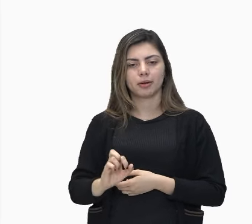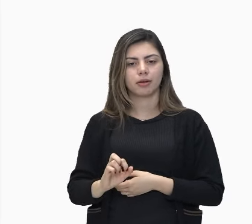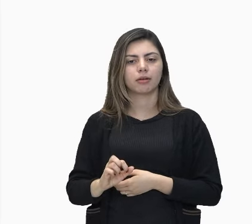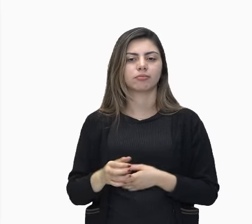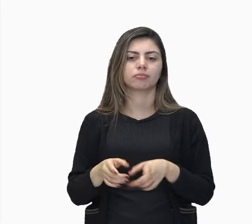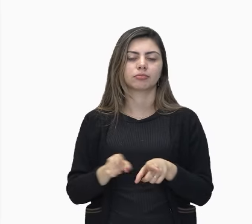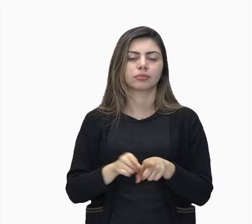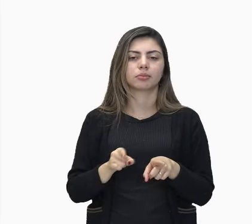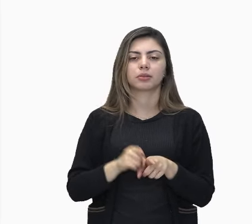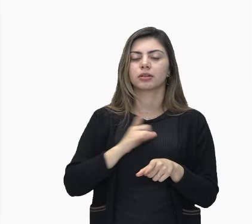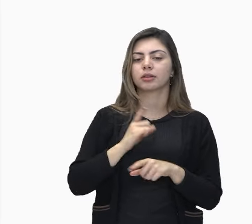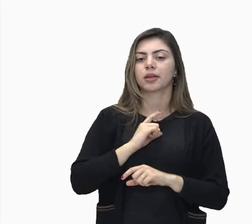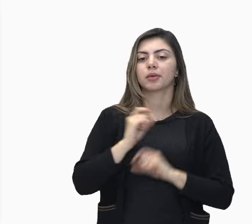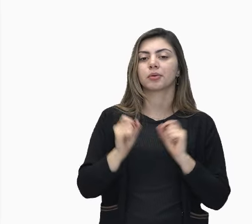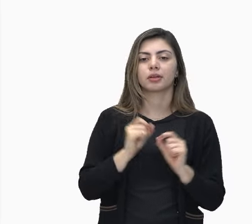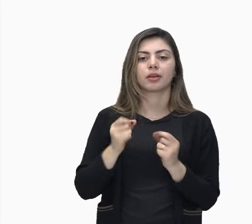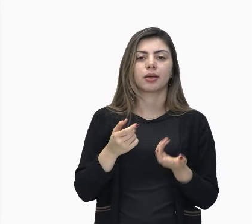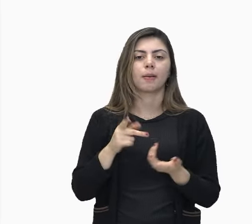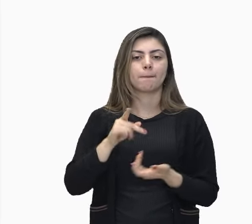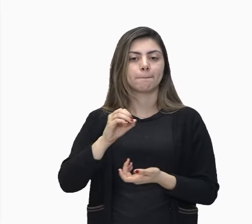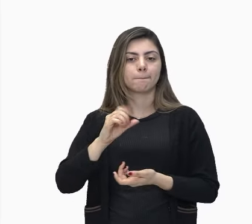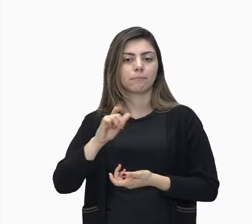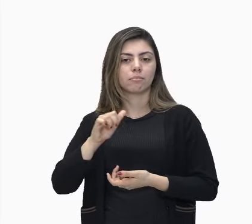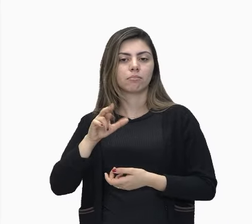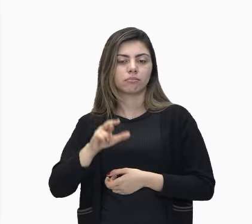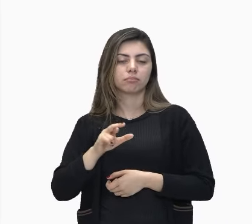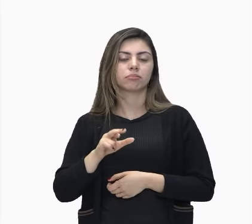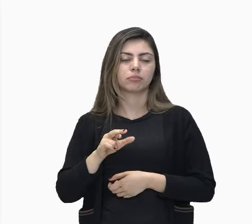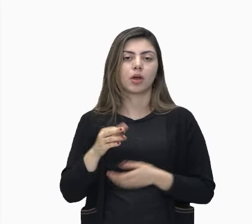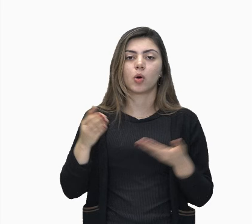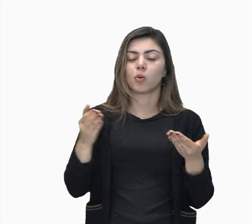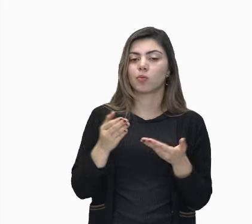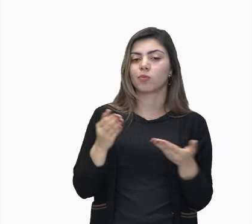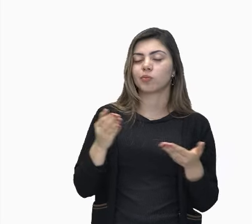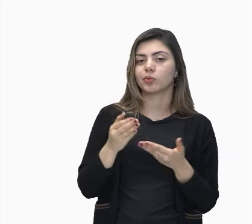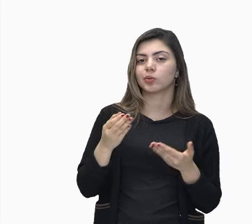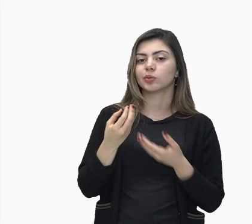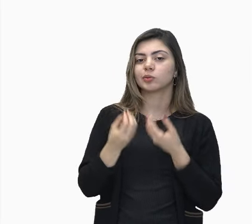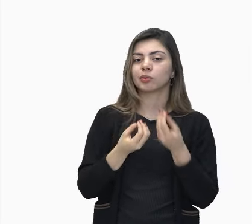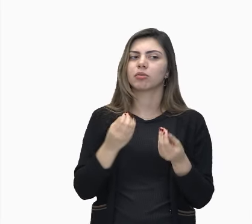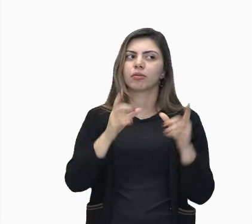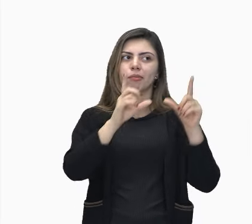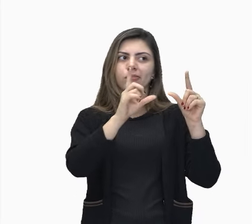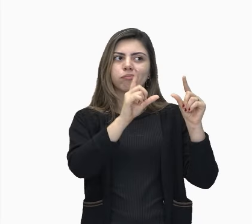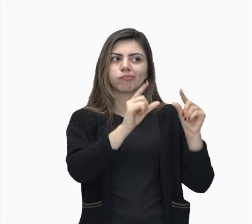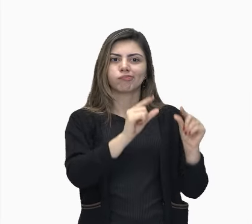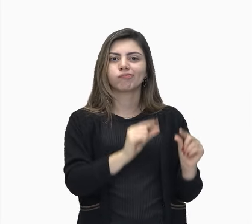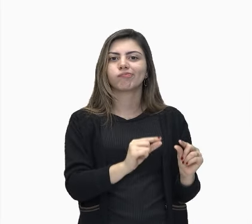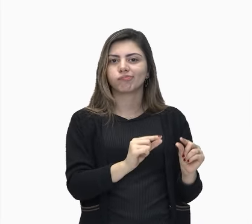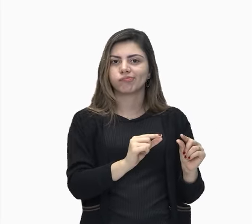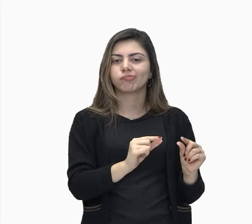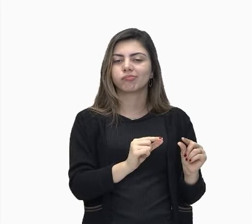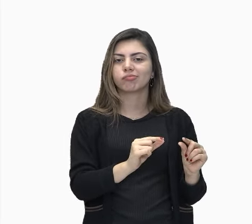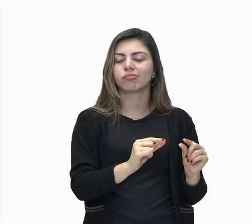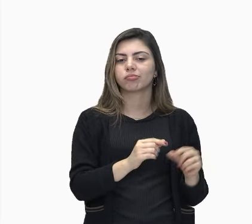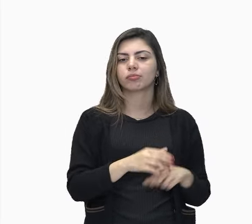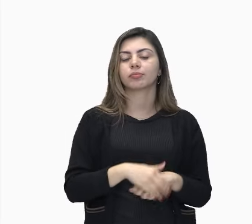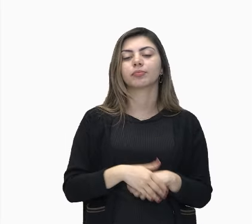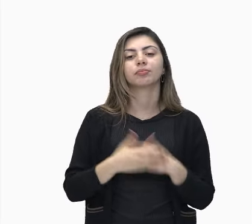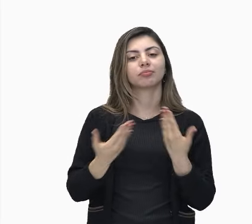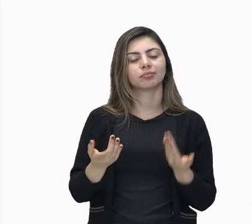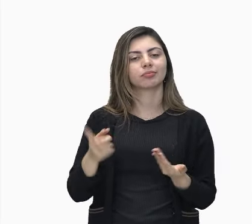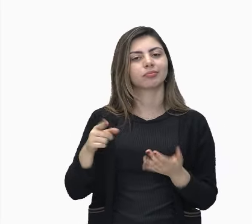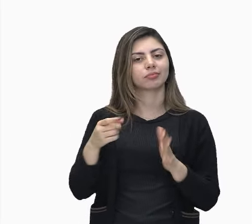mais elevadas com a polar, porém, nos dias atuais isso está diminuindo bastante, ok? Essas são